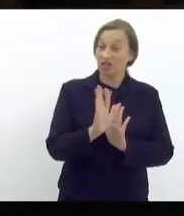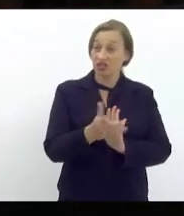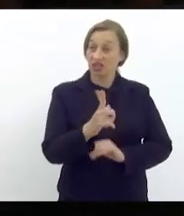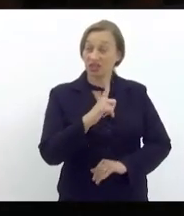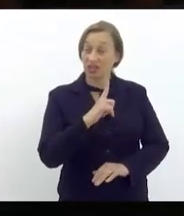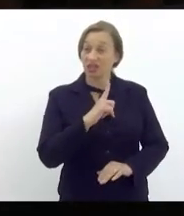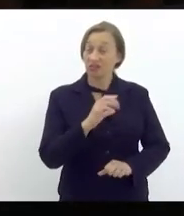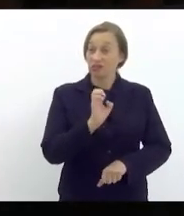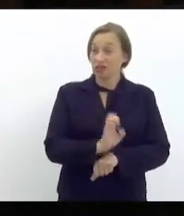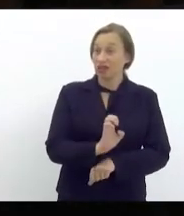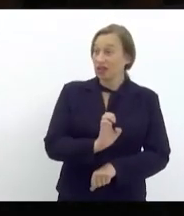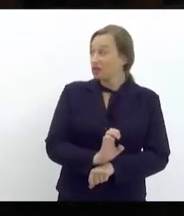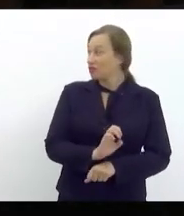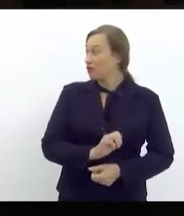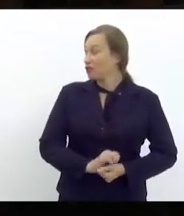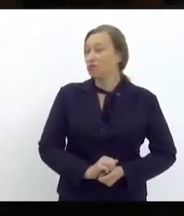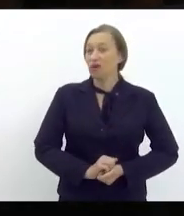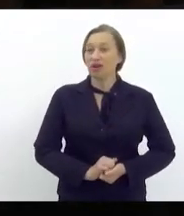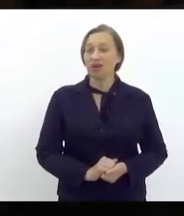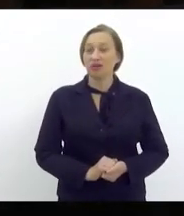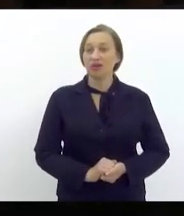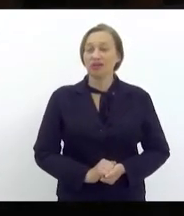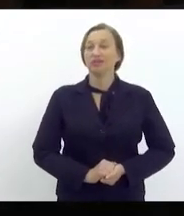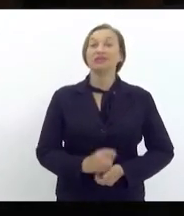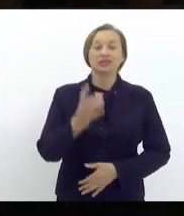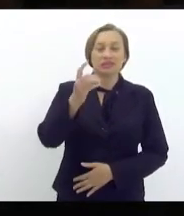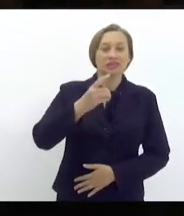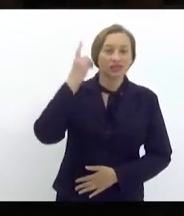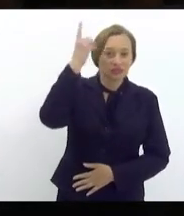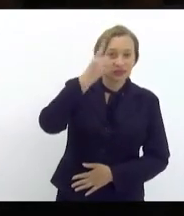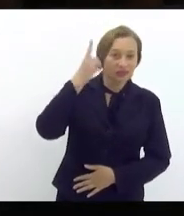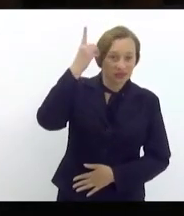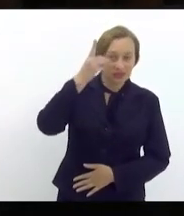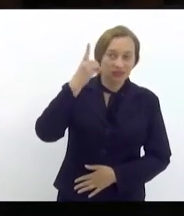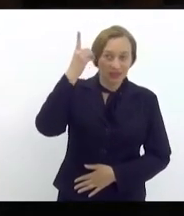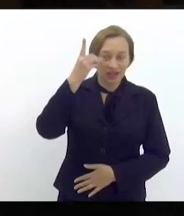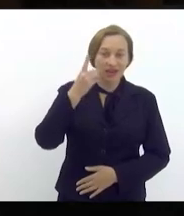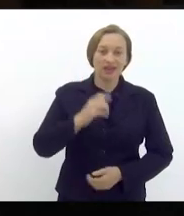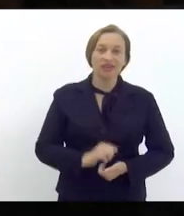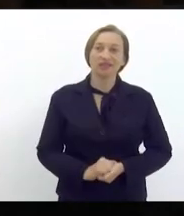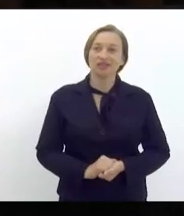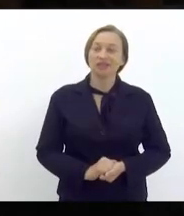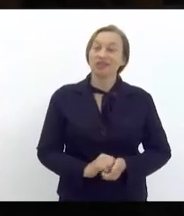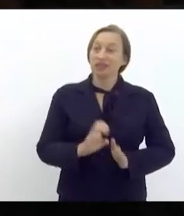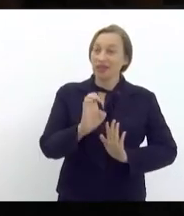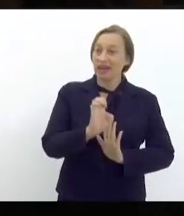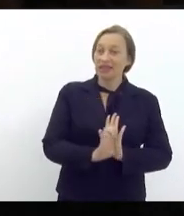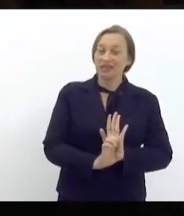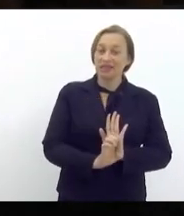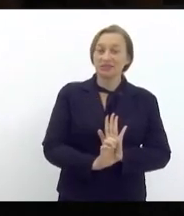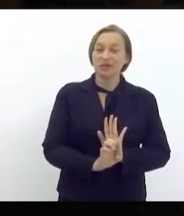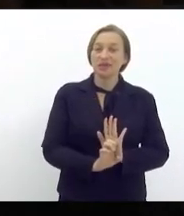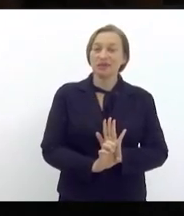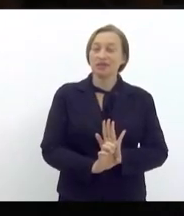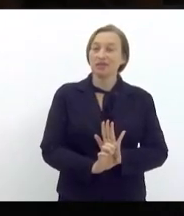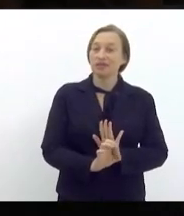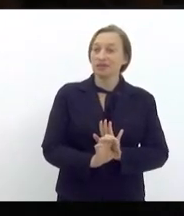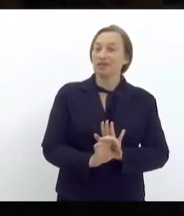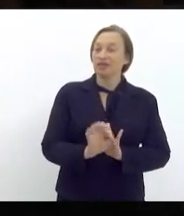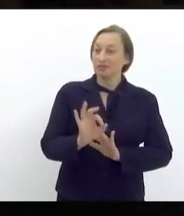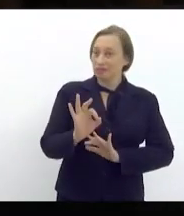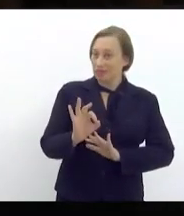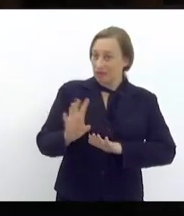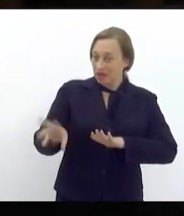nosso estado vigore que é que garante que deputados e deputadas tenham emenda impositiva essa foi uma